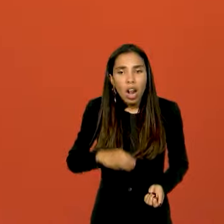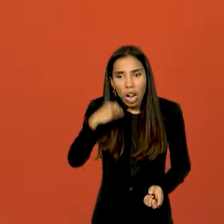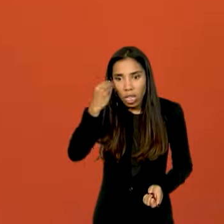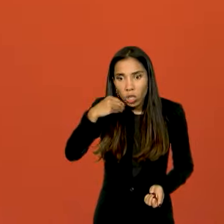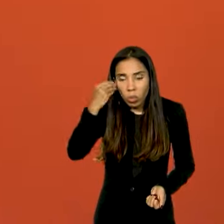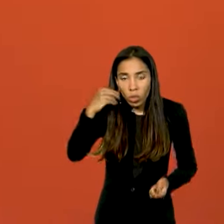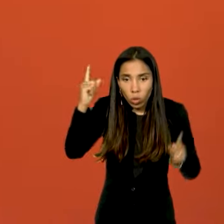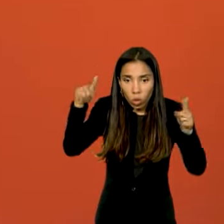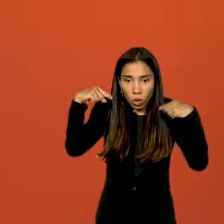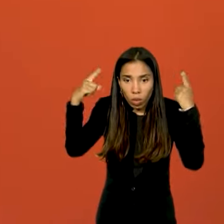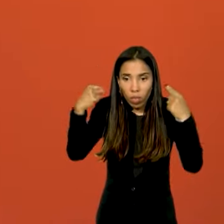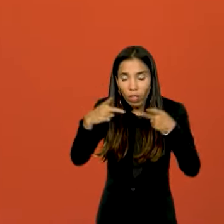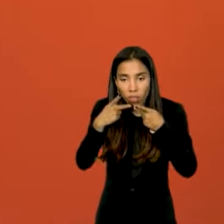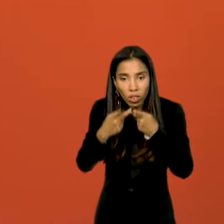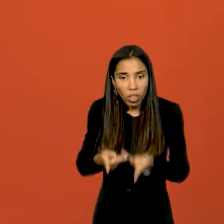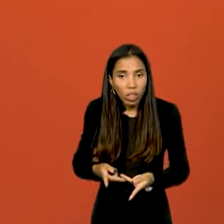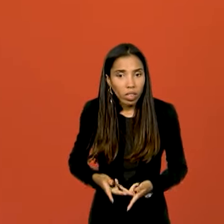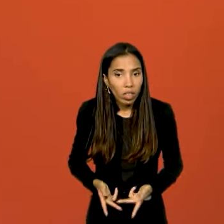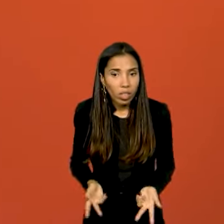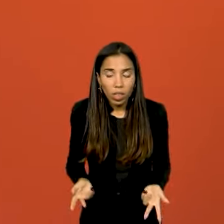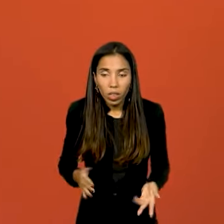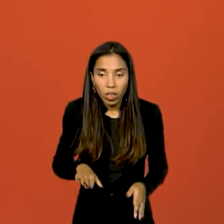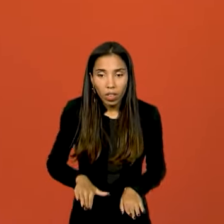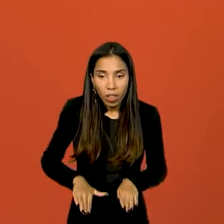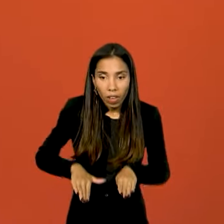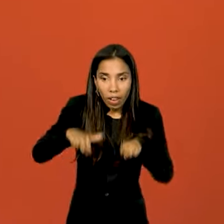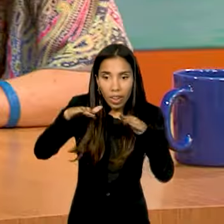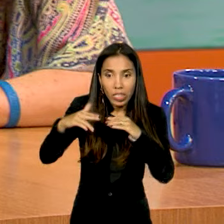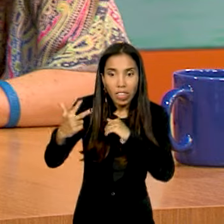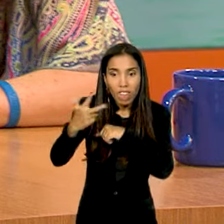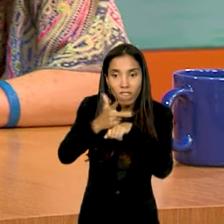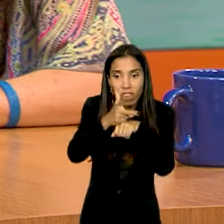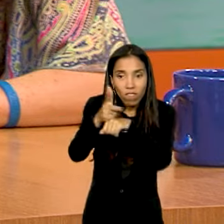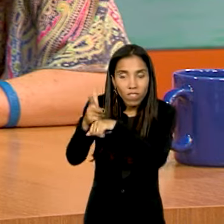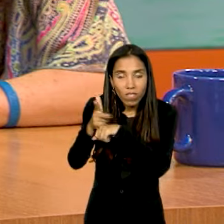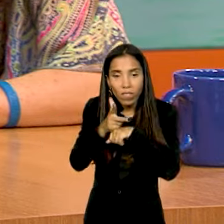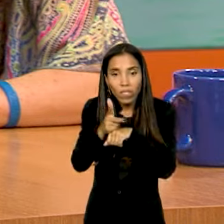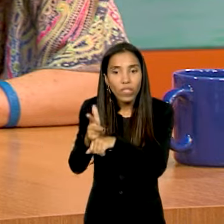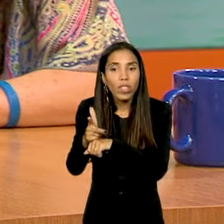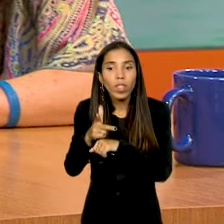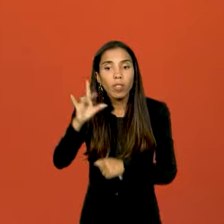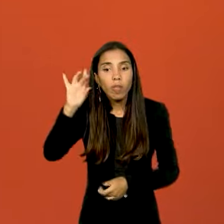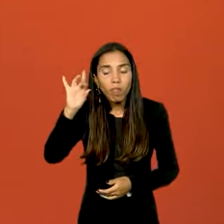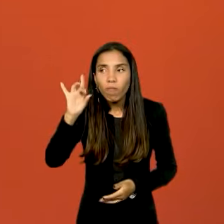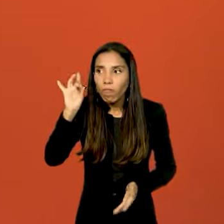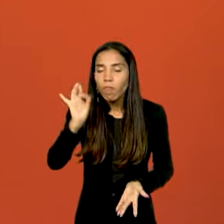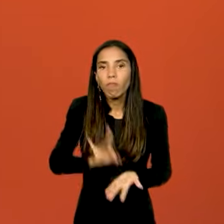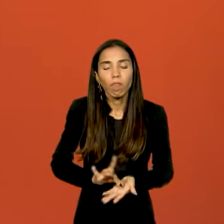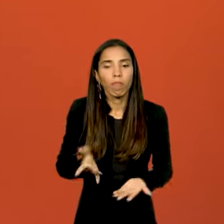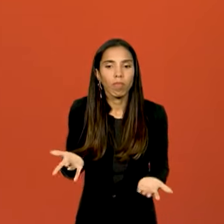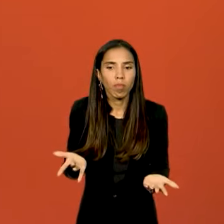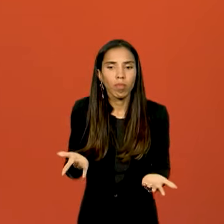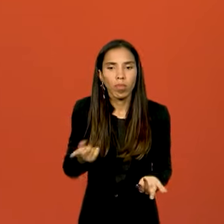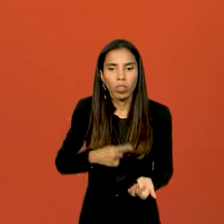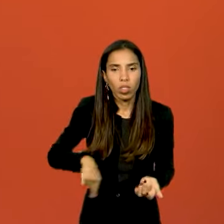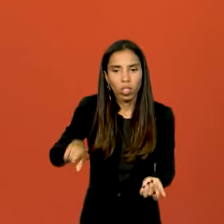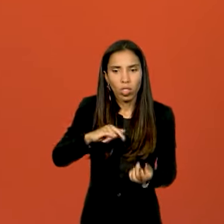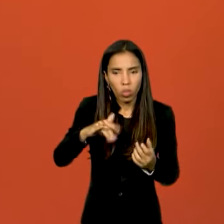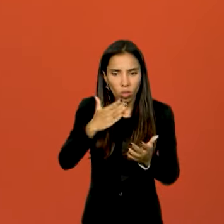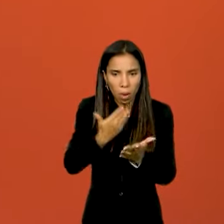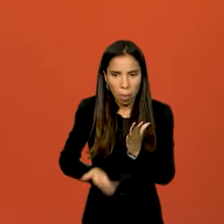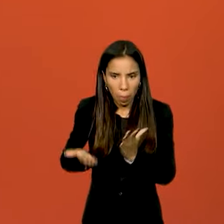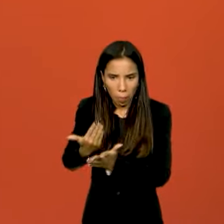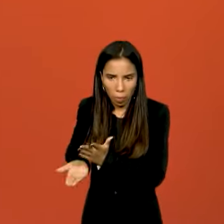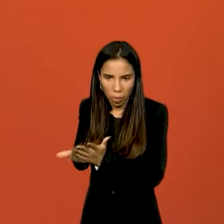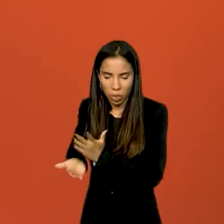muito louca. E é isso que eu falei, né? Acho que crescer filmando é. Evidentemente, tem muita coisa que a gente acaba perdendo,